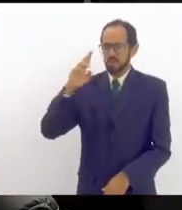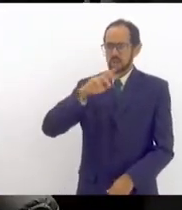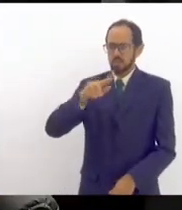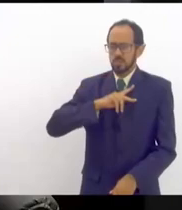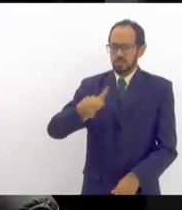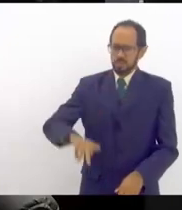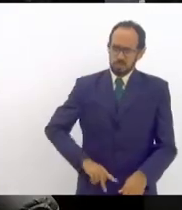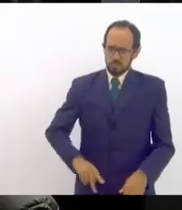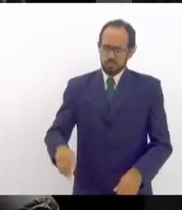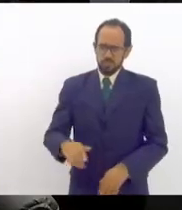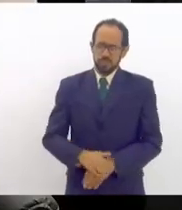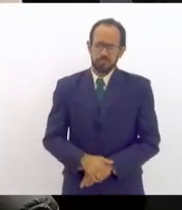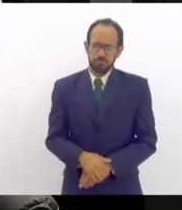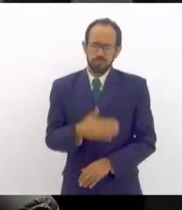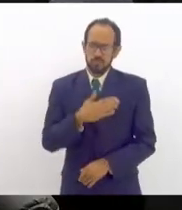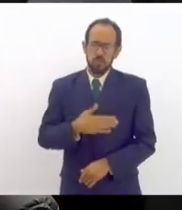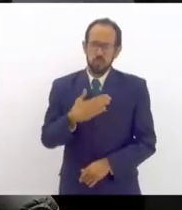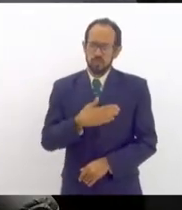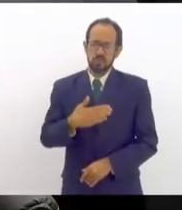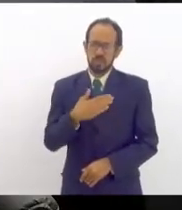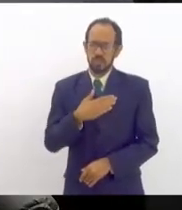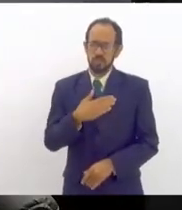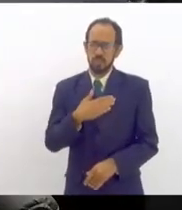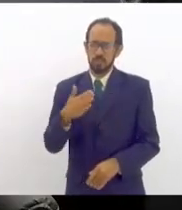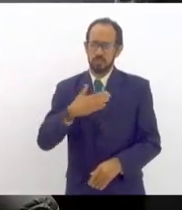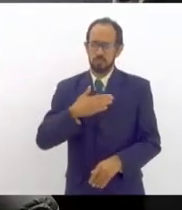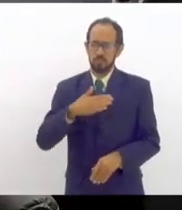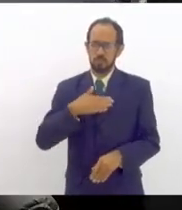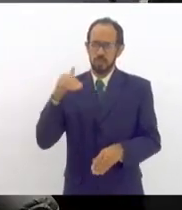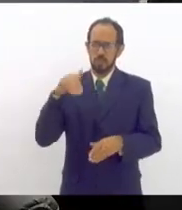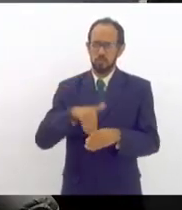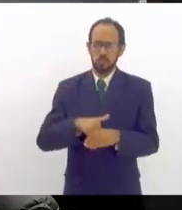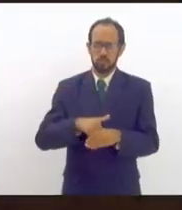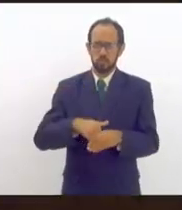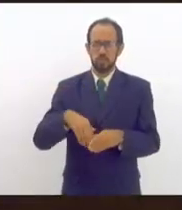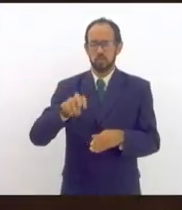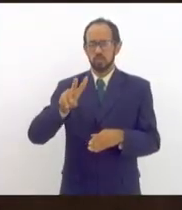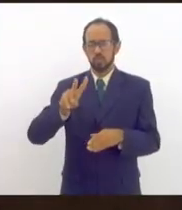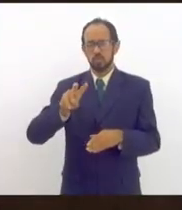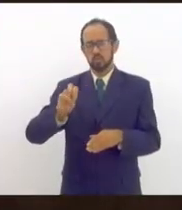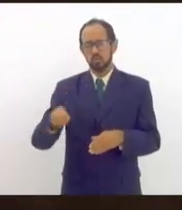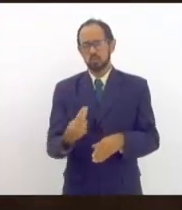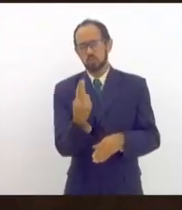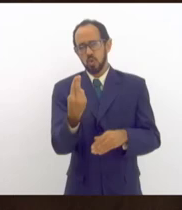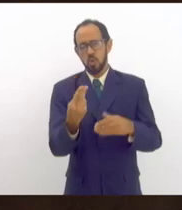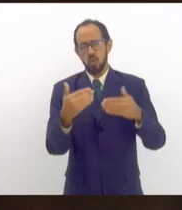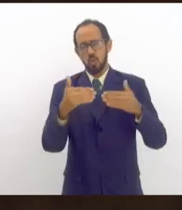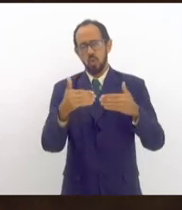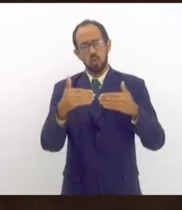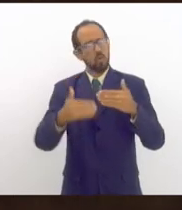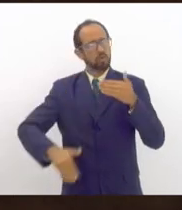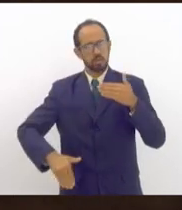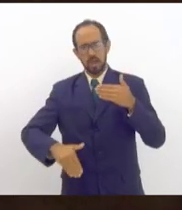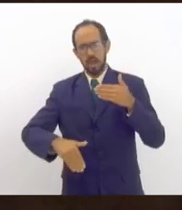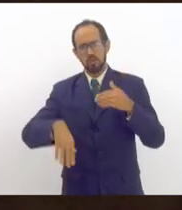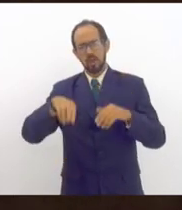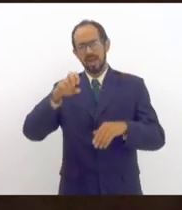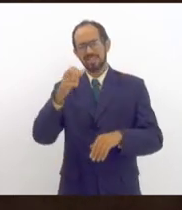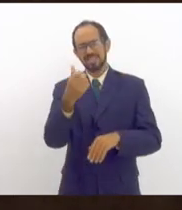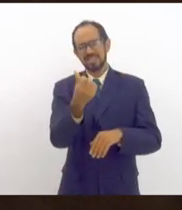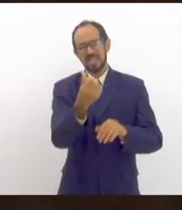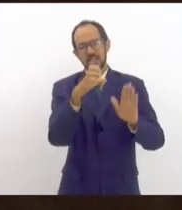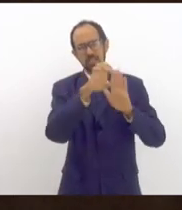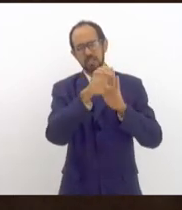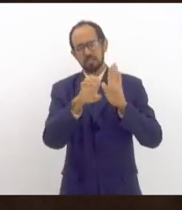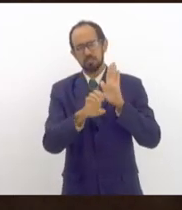Presidente eu queria medir meu voto sou contrário a todas as seis emendas às 6